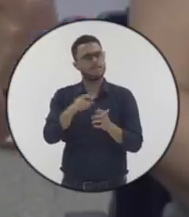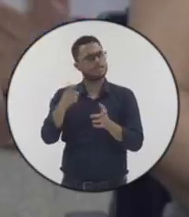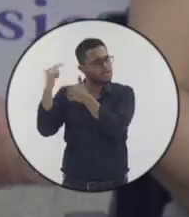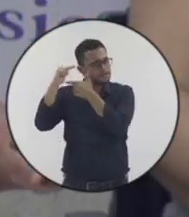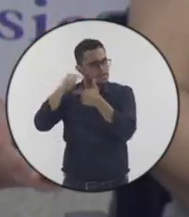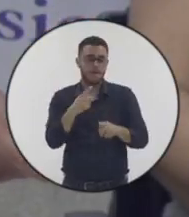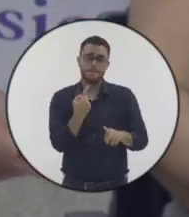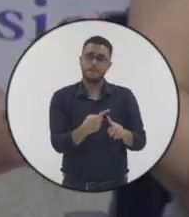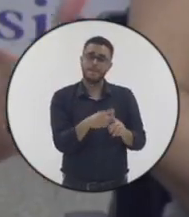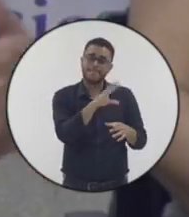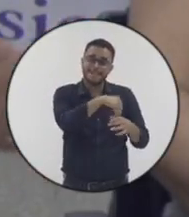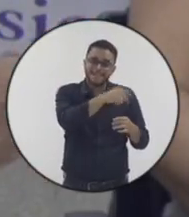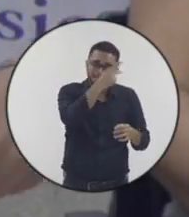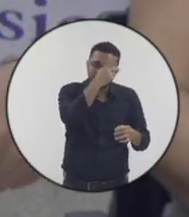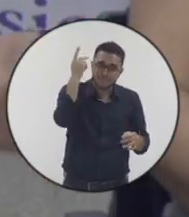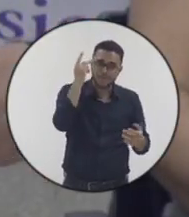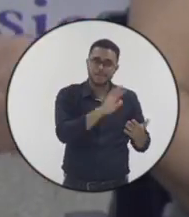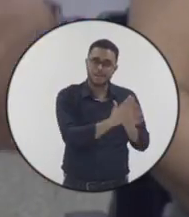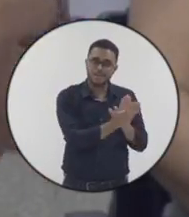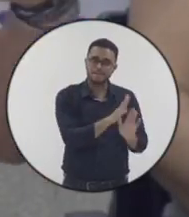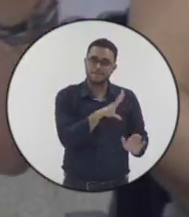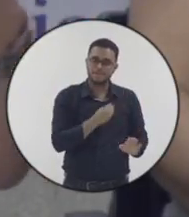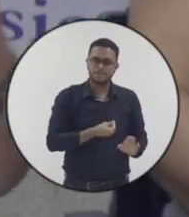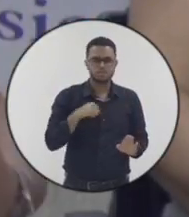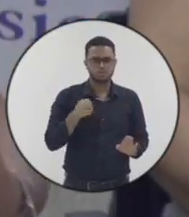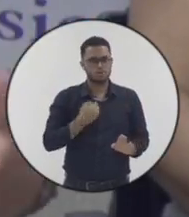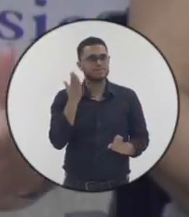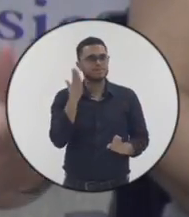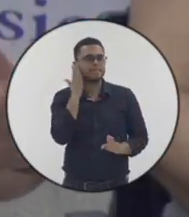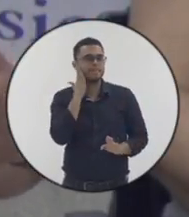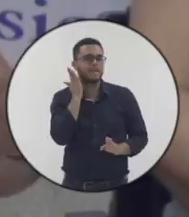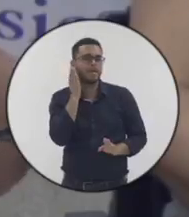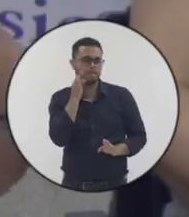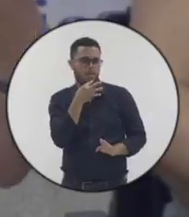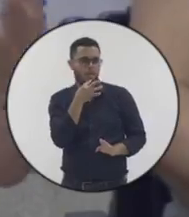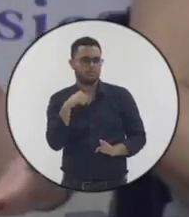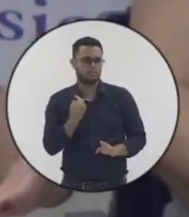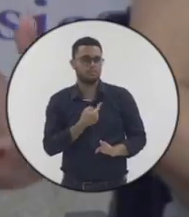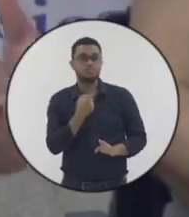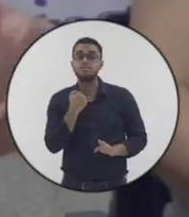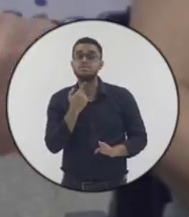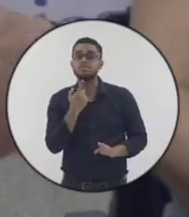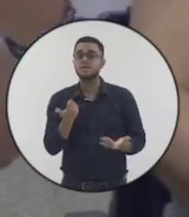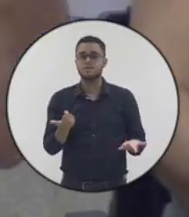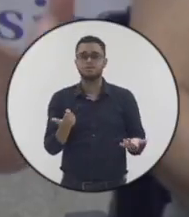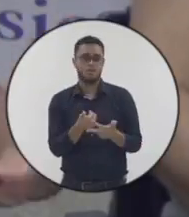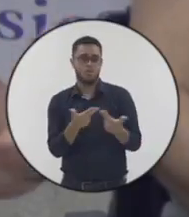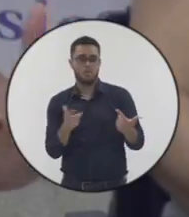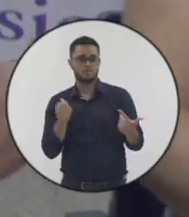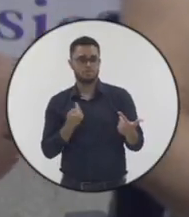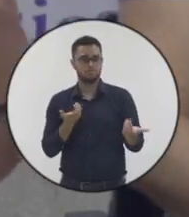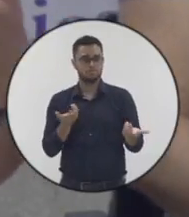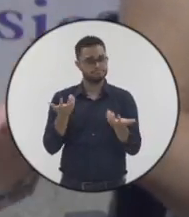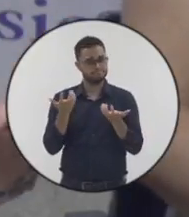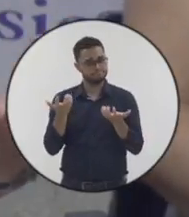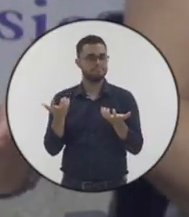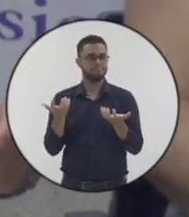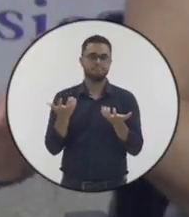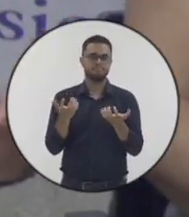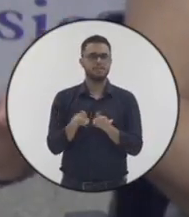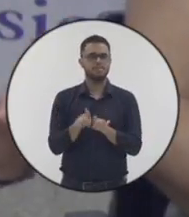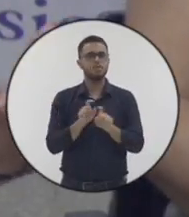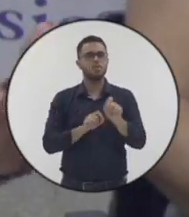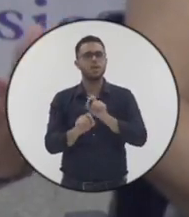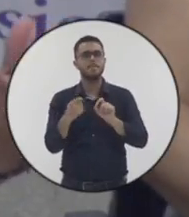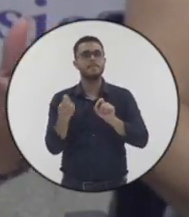pessoas travestis e transexuais, a gente entende muito bem quais são os nossos anseios, quais são as nossas vontades e o que a gente